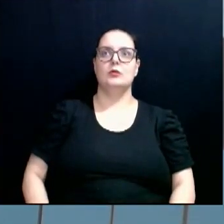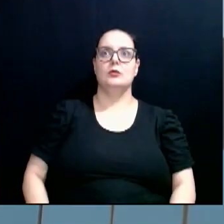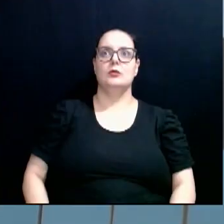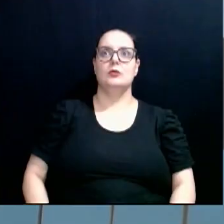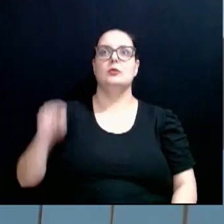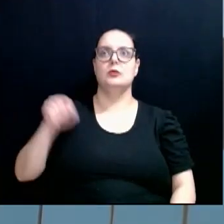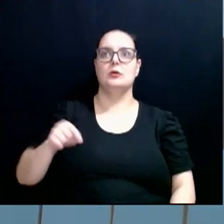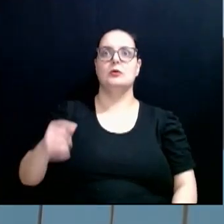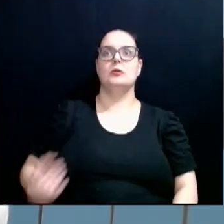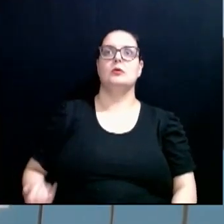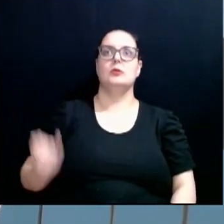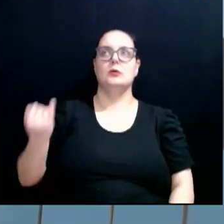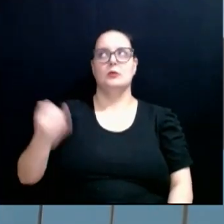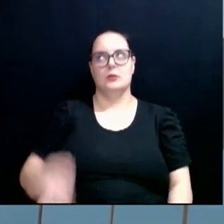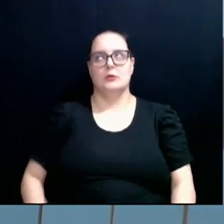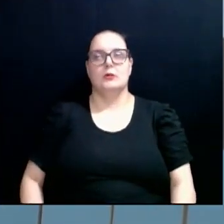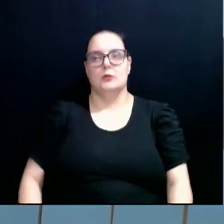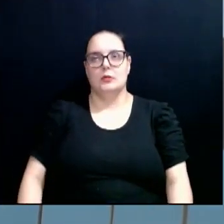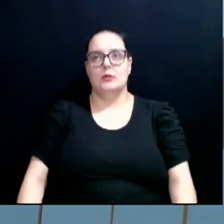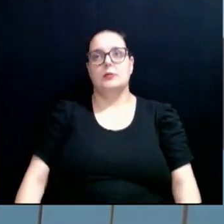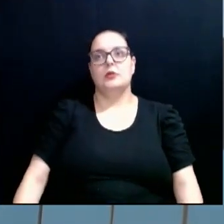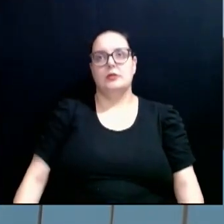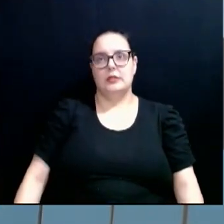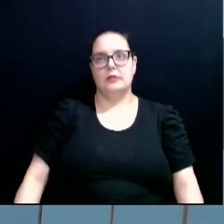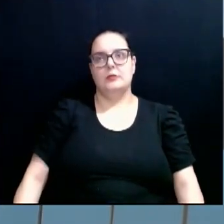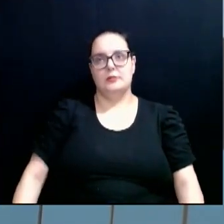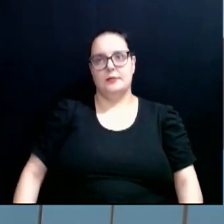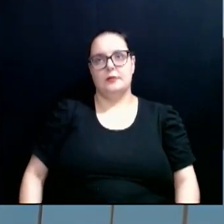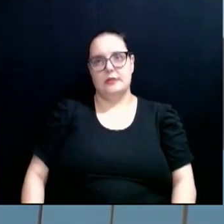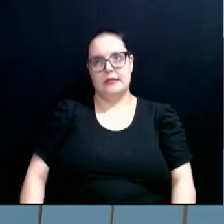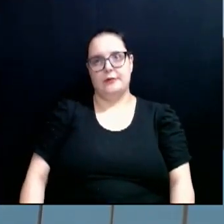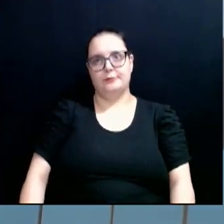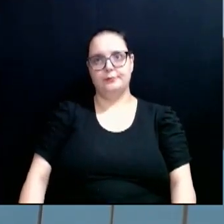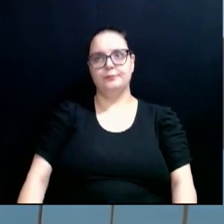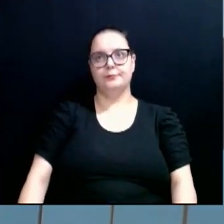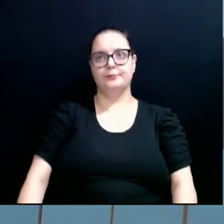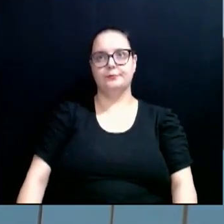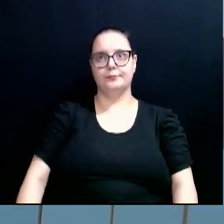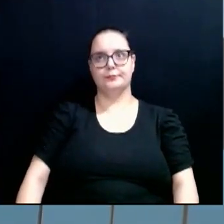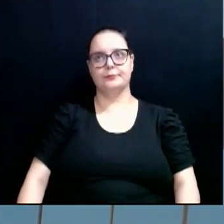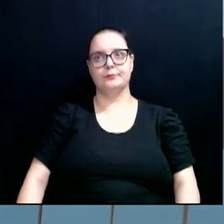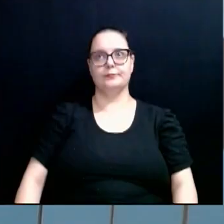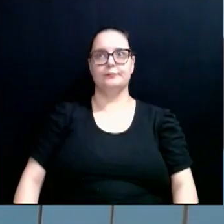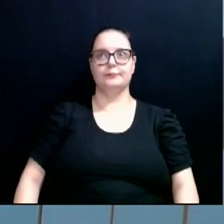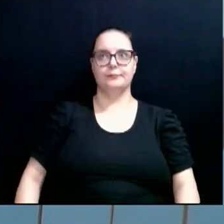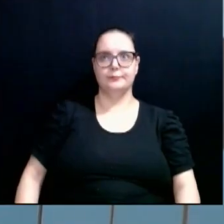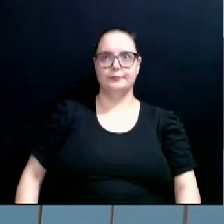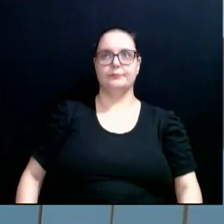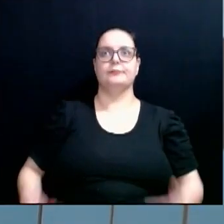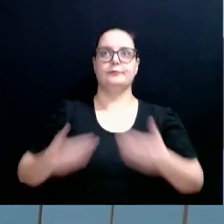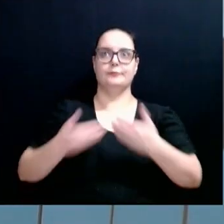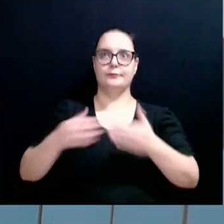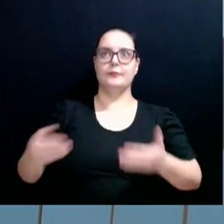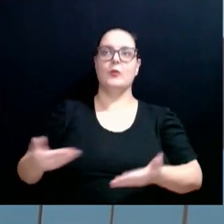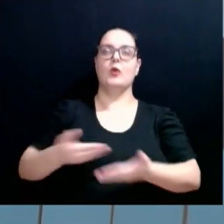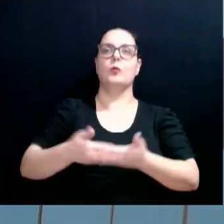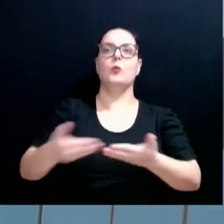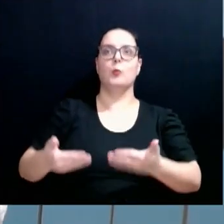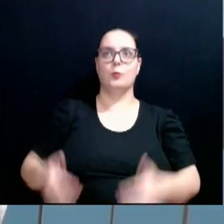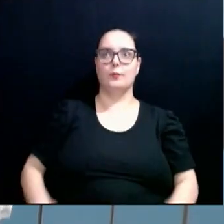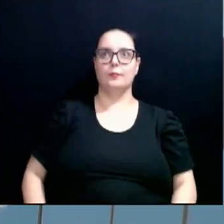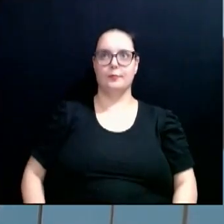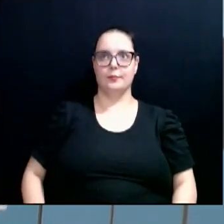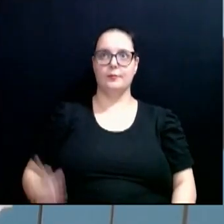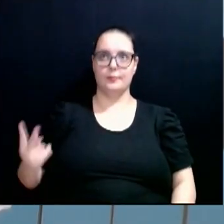pessoas muitas vezes não sabem. Ali no dia 23, que abre-se o segundo envelope, que são os valores, pode haver